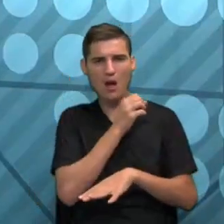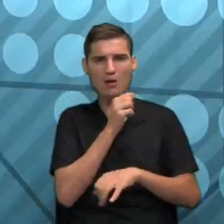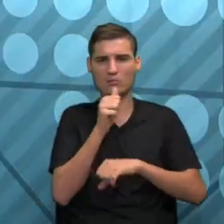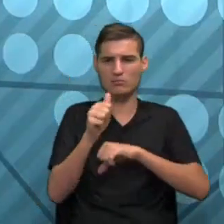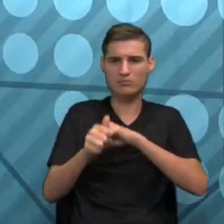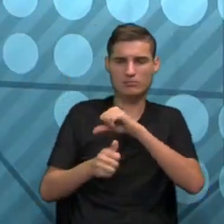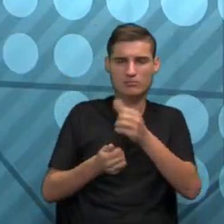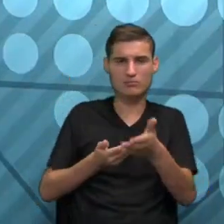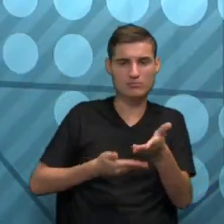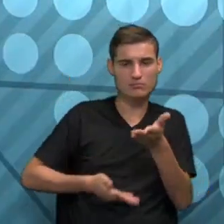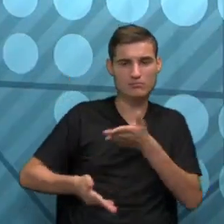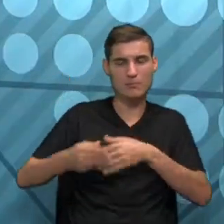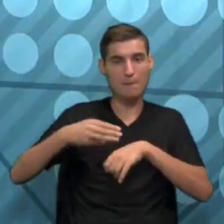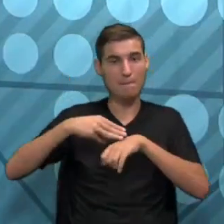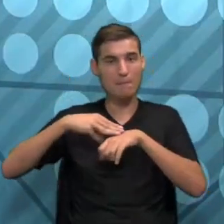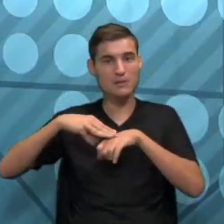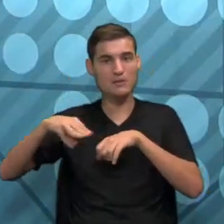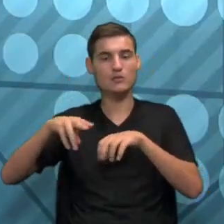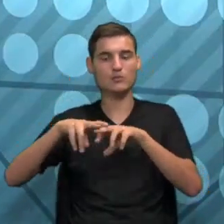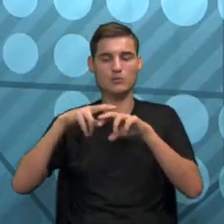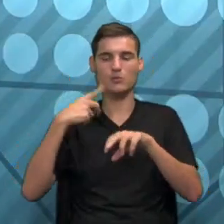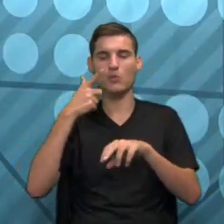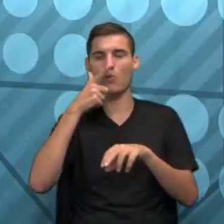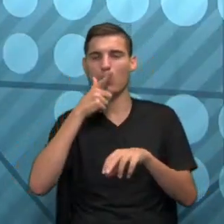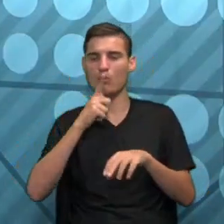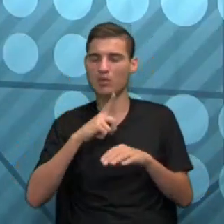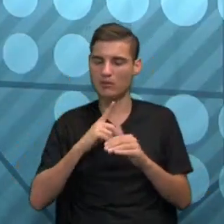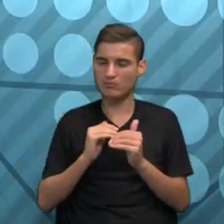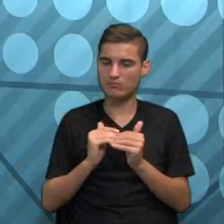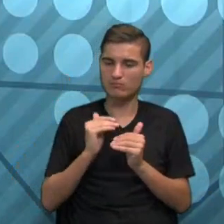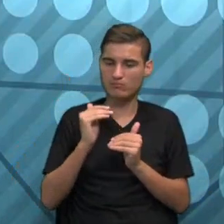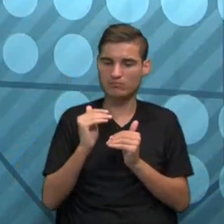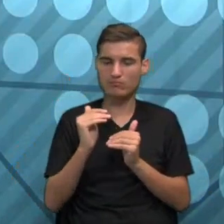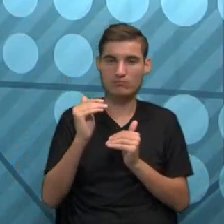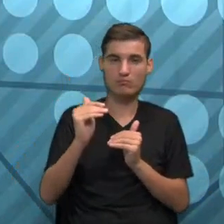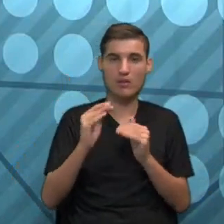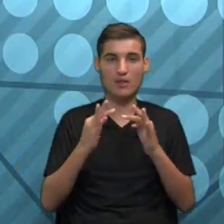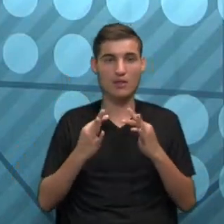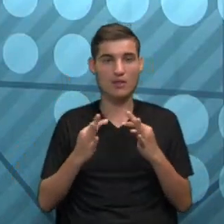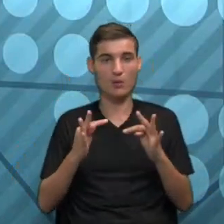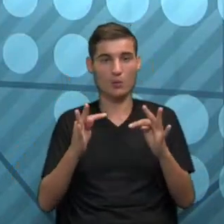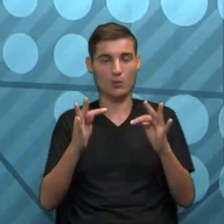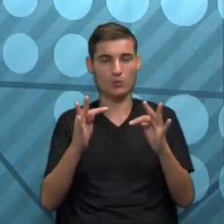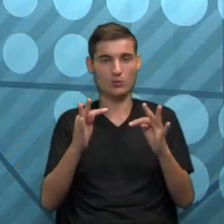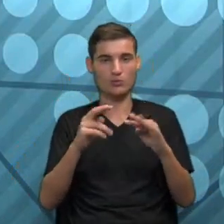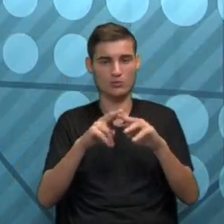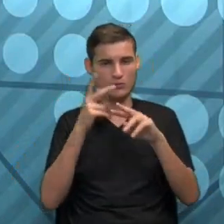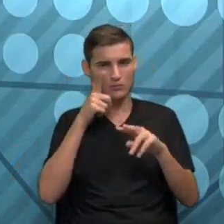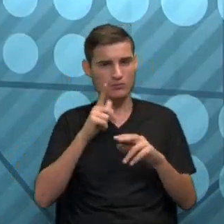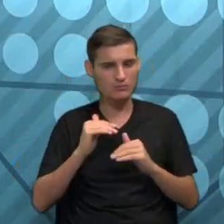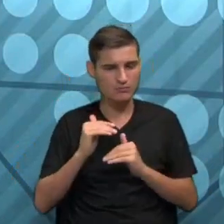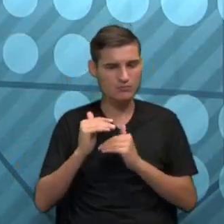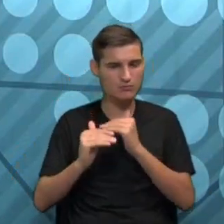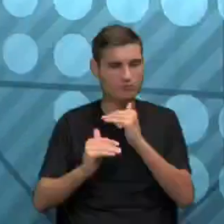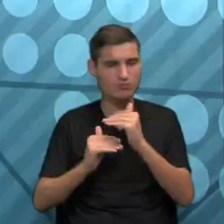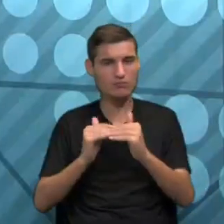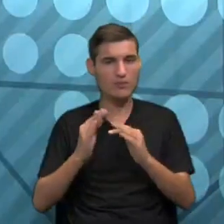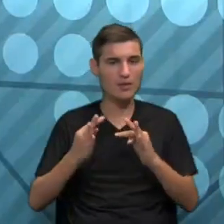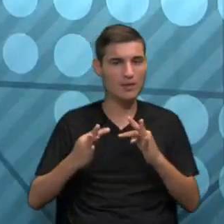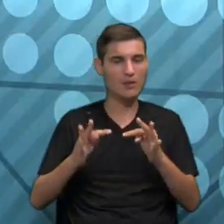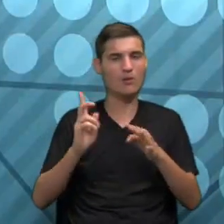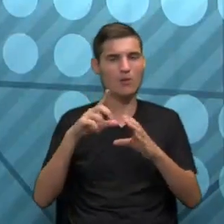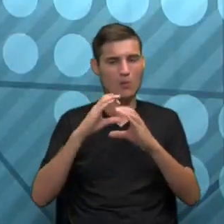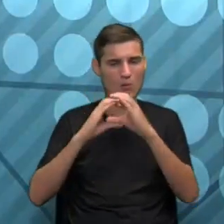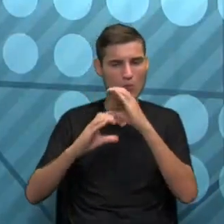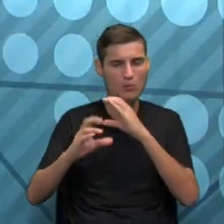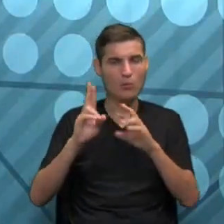trocar mensagem. Então, com isso, a gente conseguiu ter esse avanço tecnológico tão grande. Conseguiu ter avanço tecnológico nas comunicações